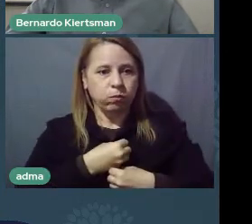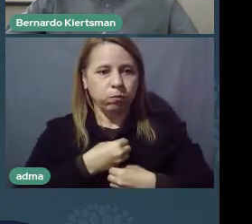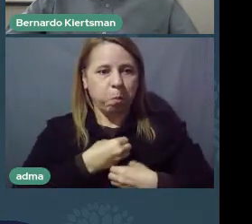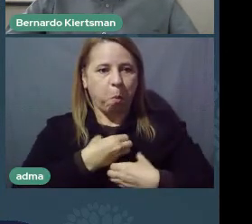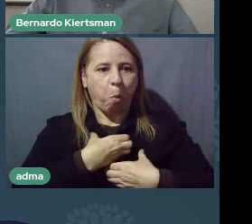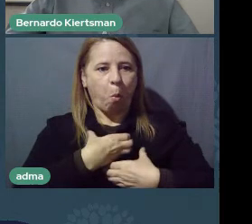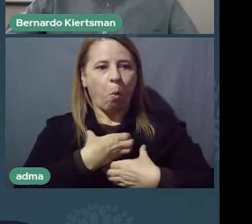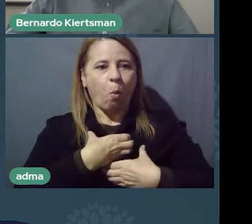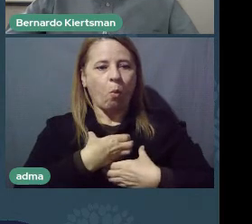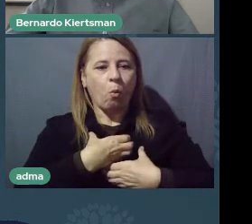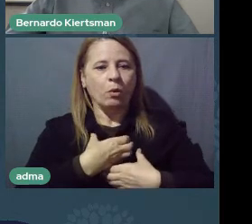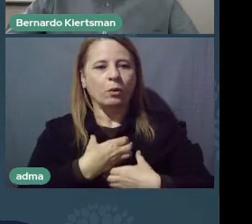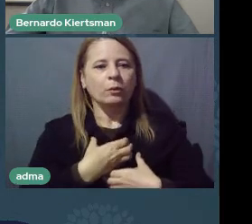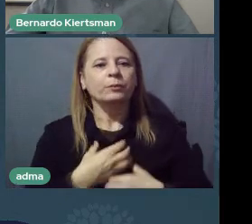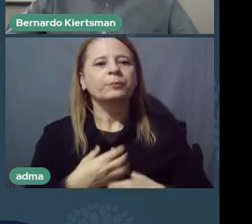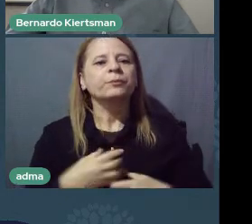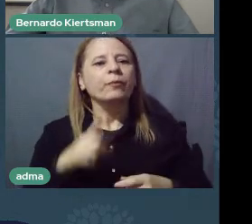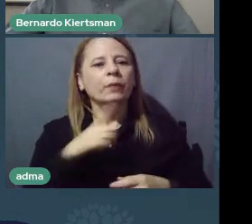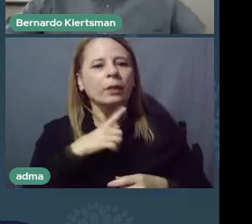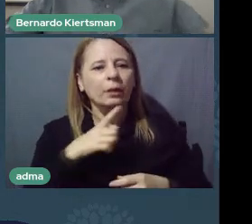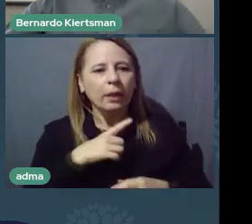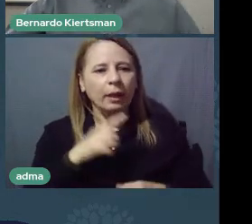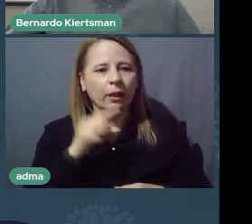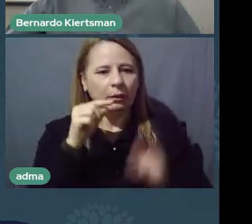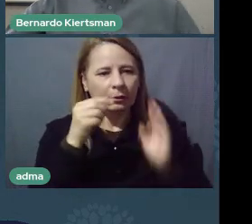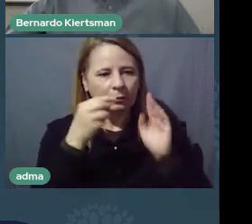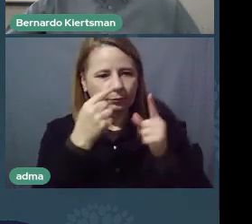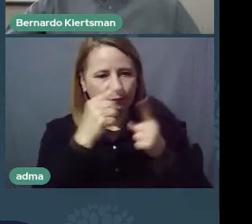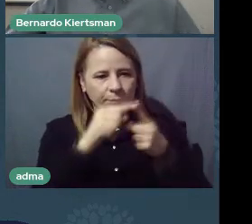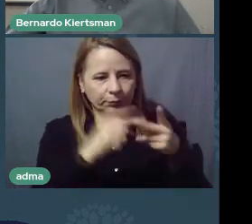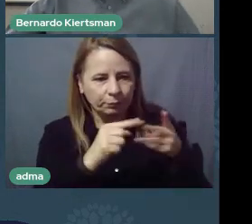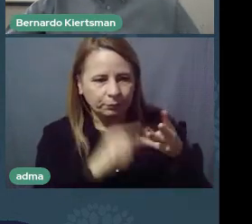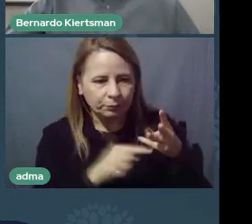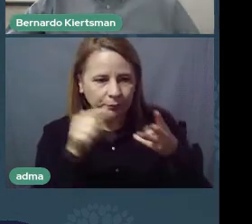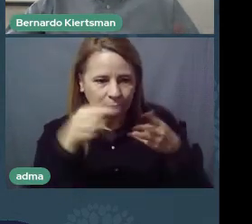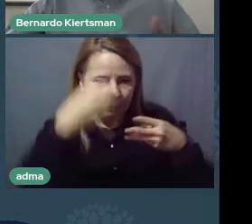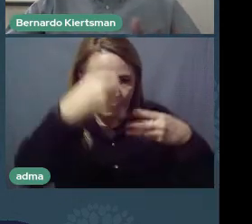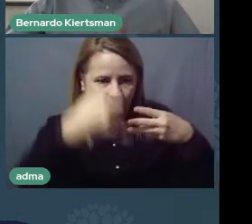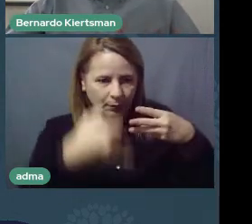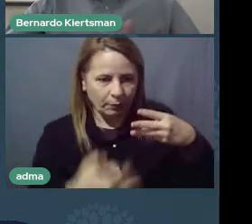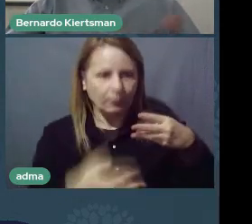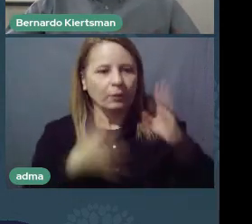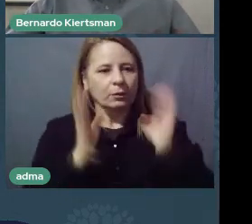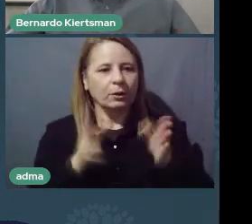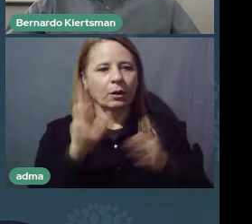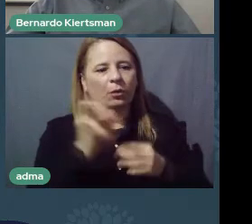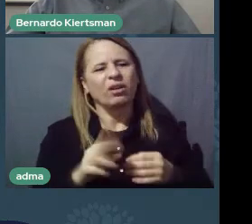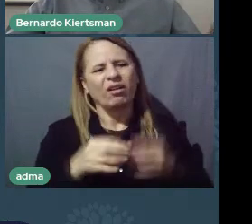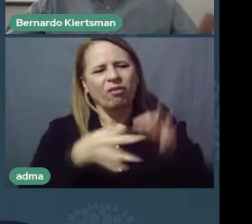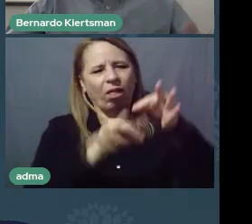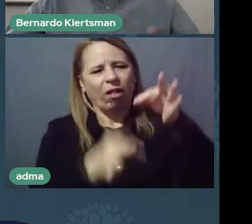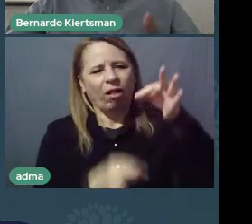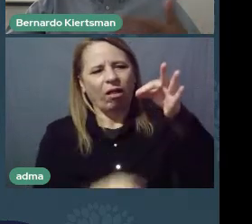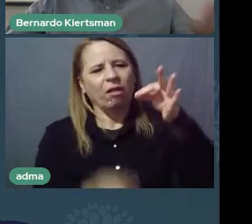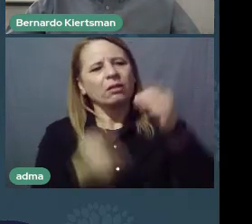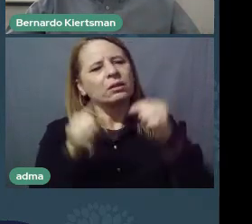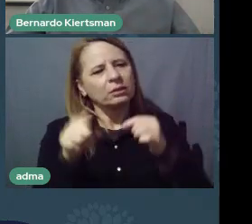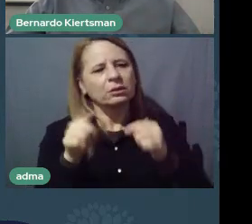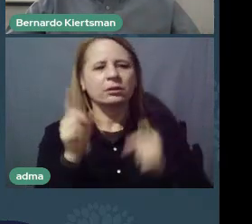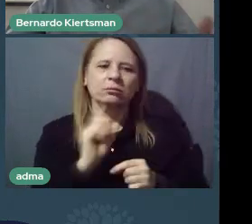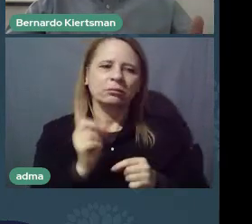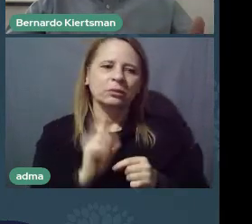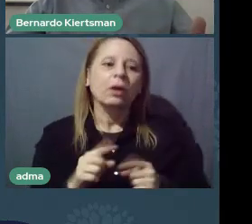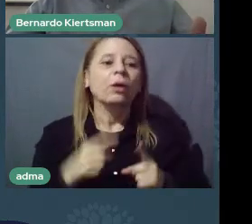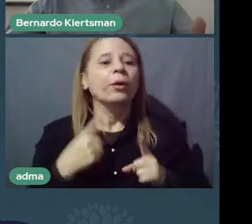broncodilatadores de longação, que podem ser utilizados também no tratamento da asma. Eu não vou me prolongar aqui ao tratamento, vocês